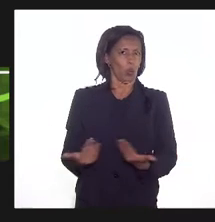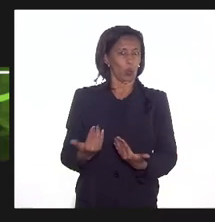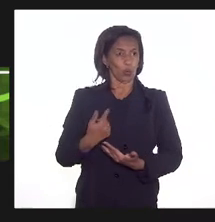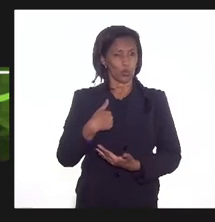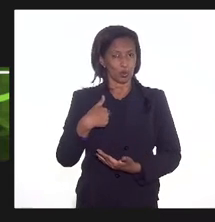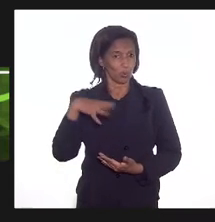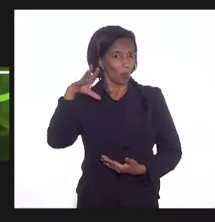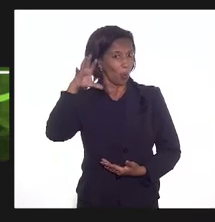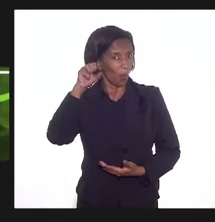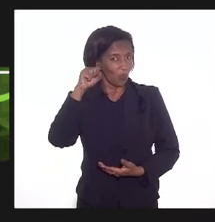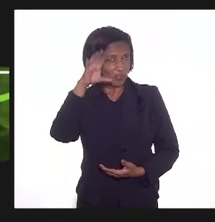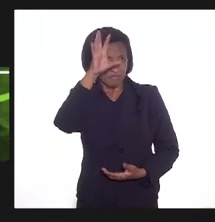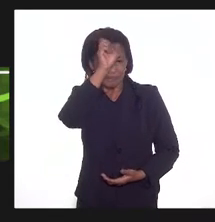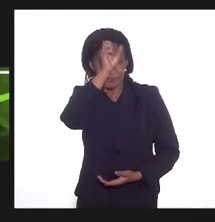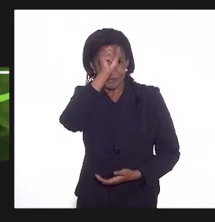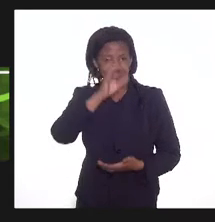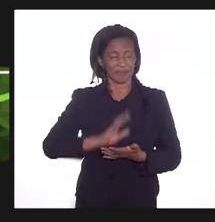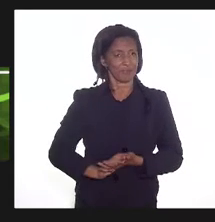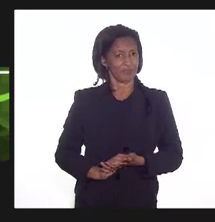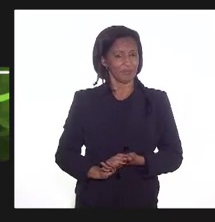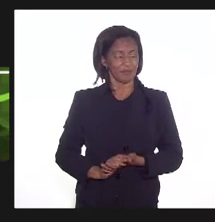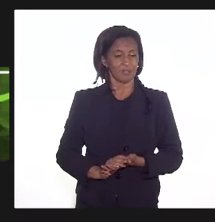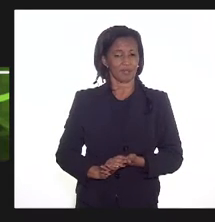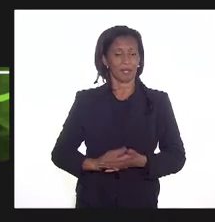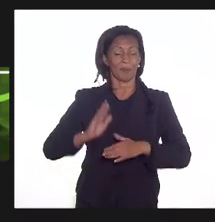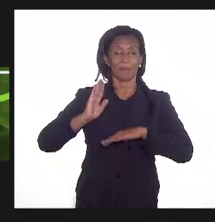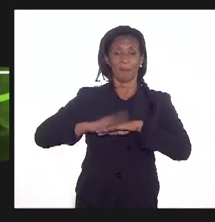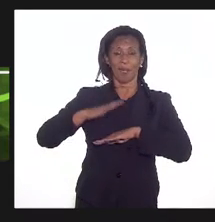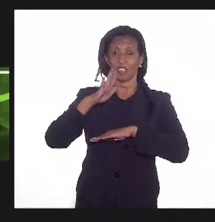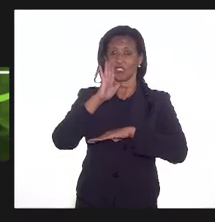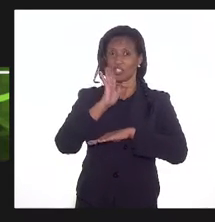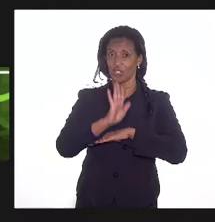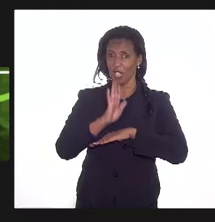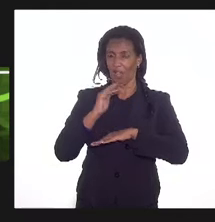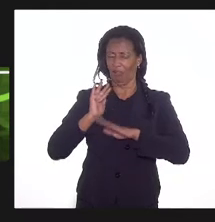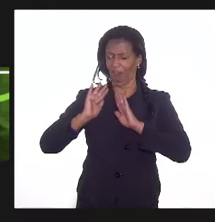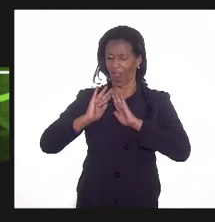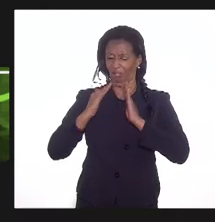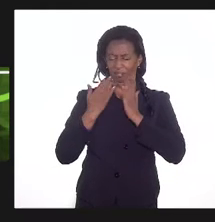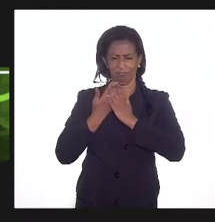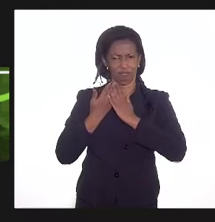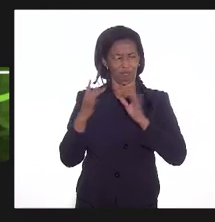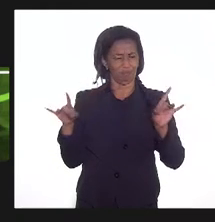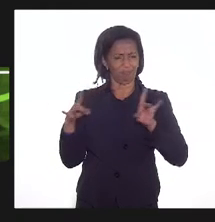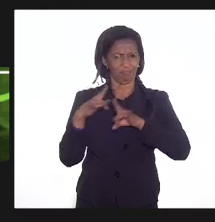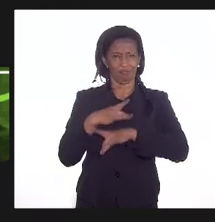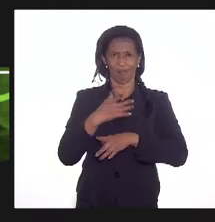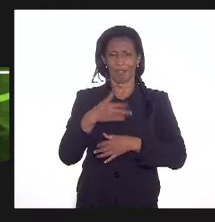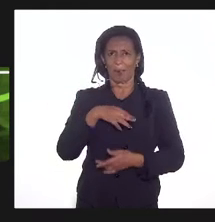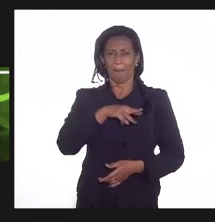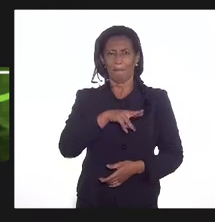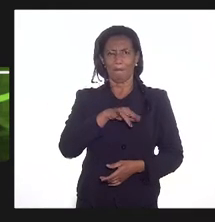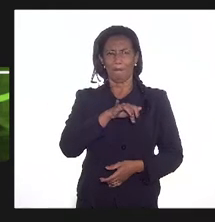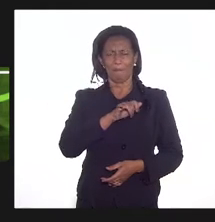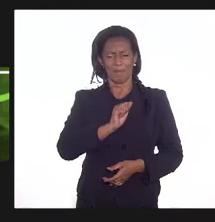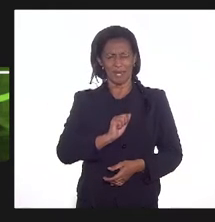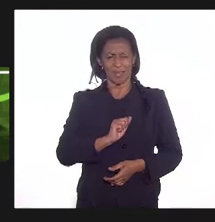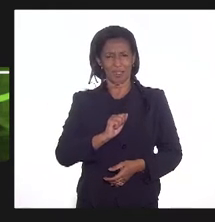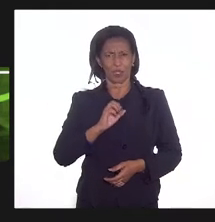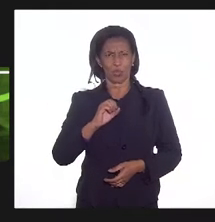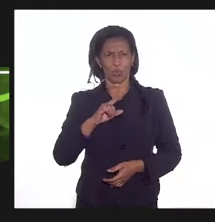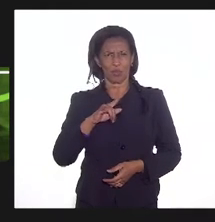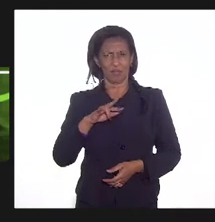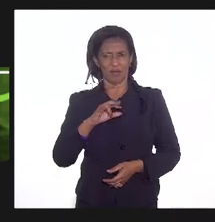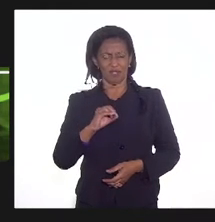ouvir até né mas já coloco a escola à disposição a escola Maria Oleneva eu